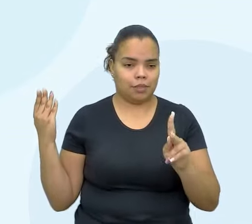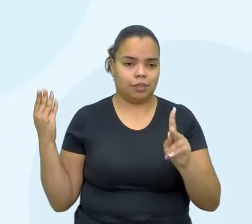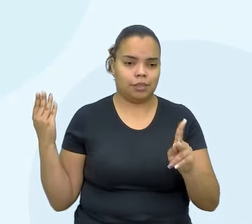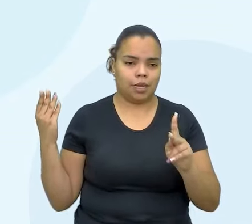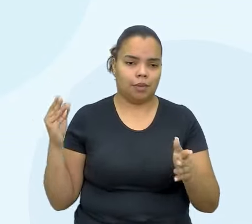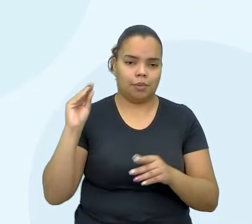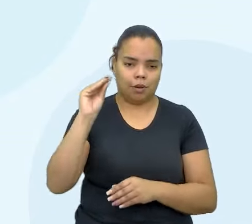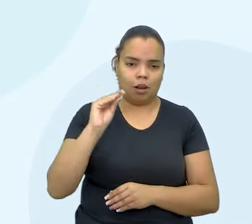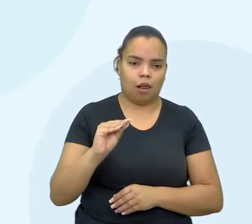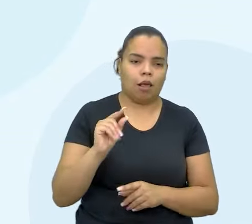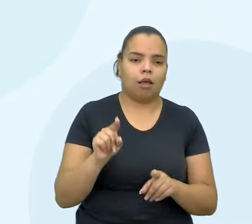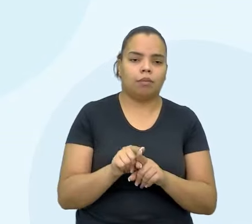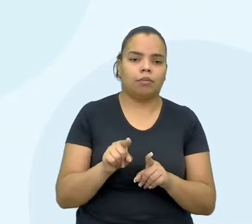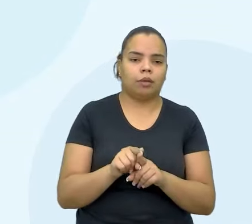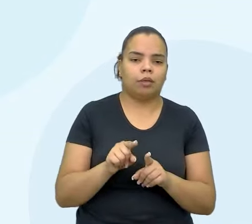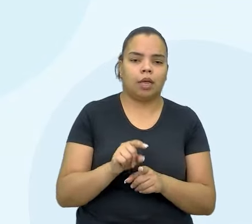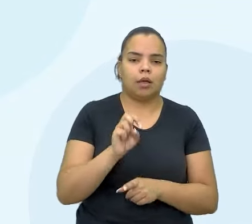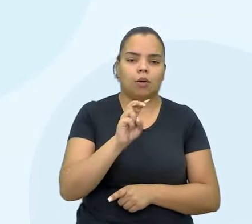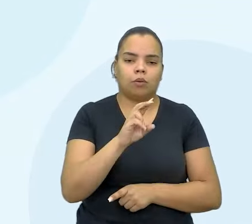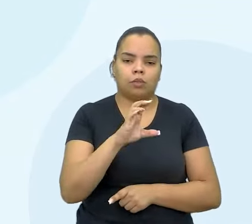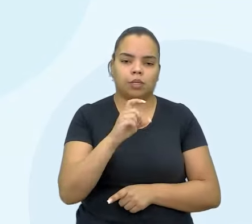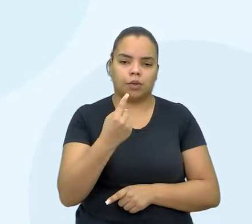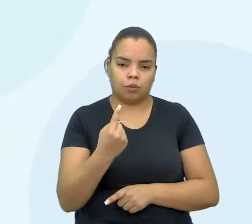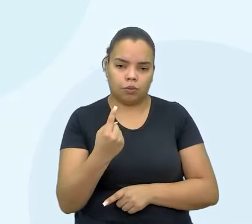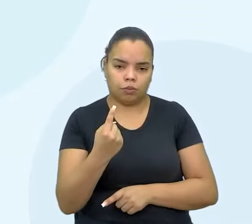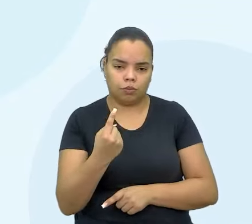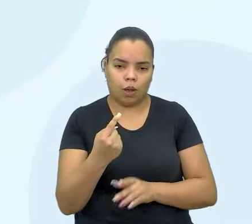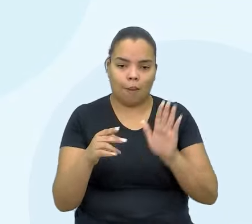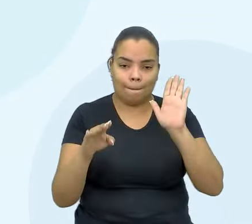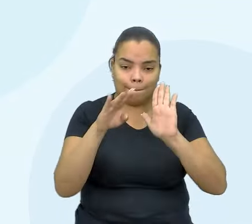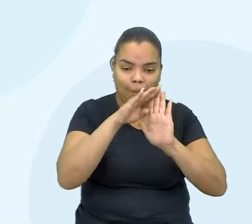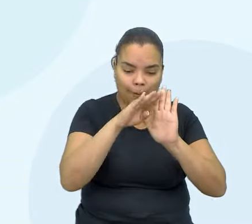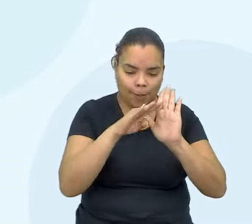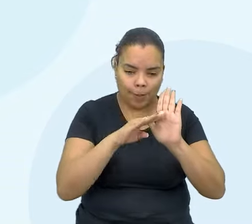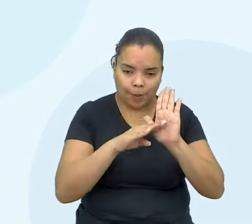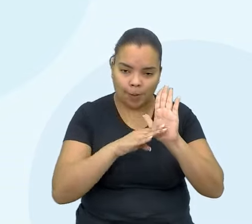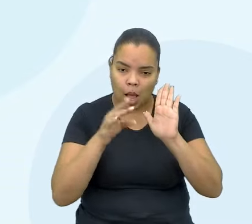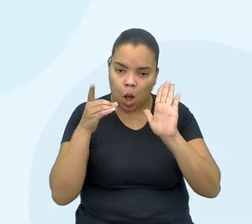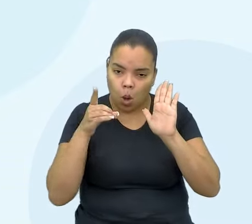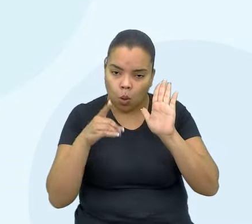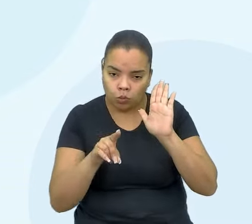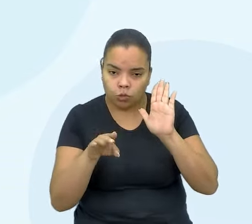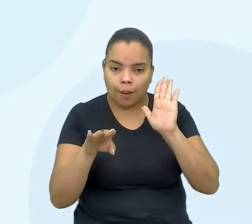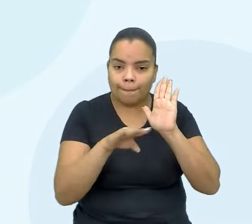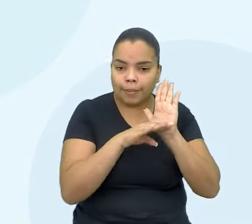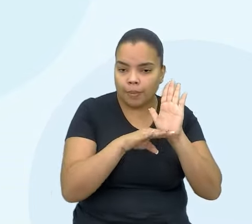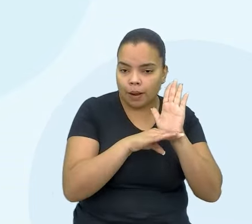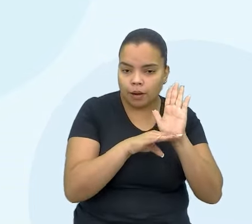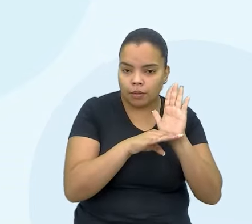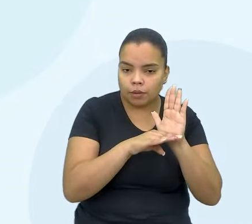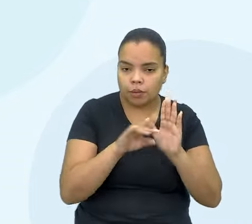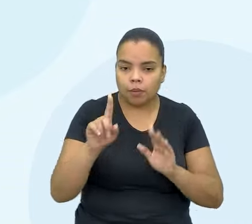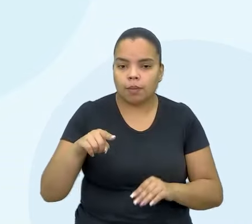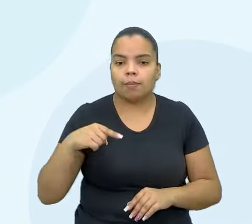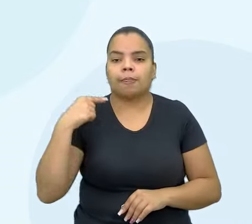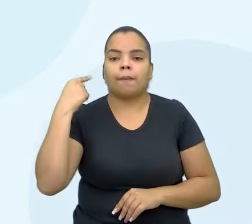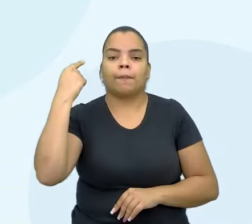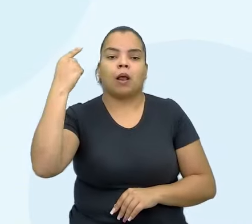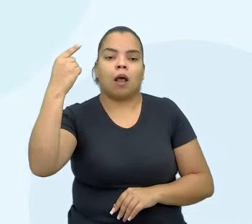está. A gente está na UCU, última pauta. Ela tem a duração semestral. Semestre que vem, vocês